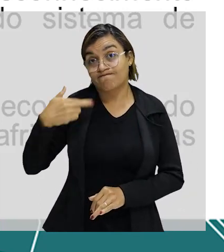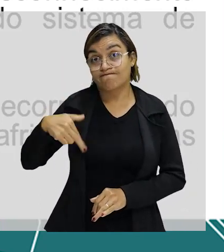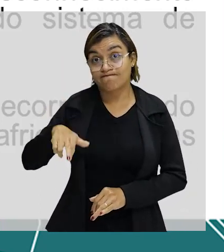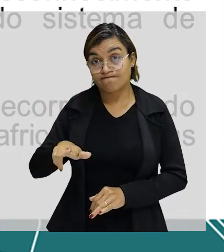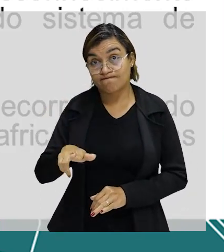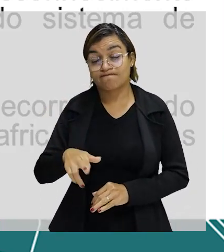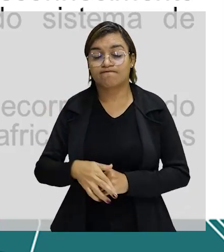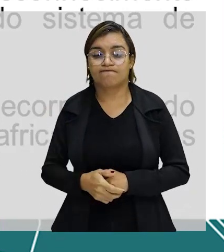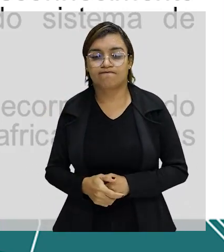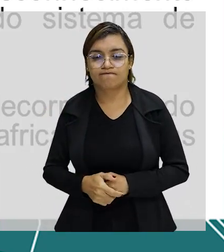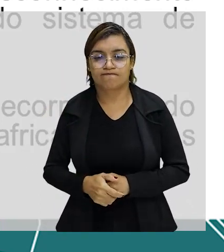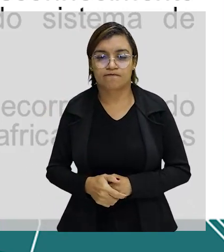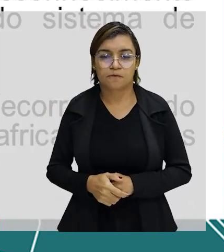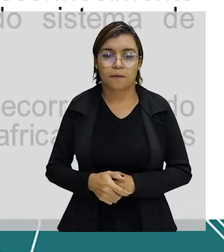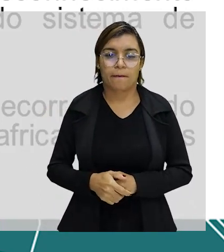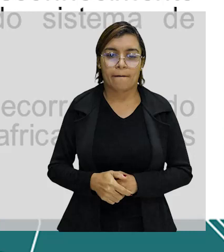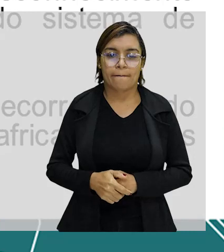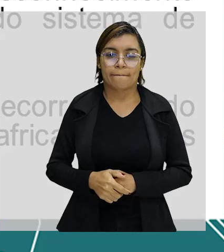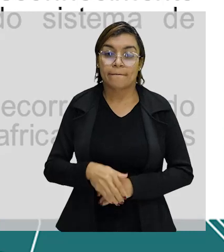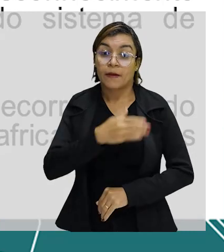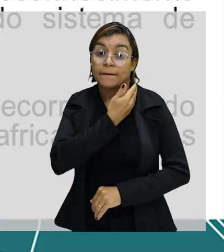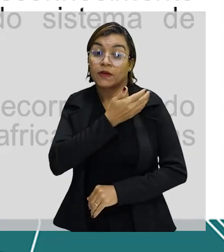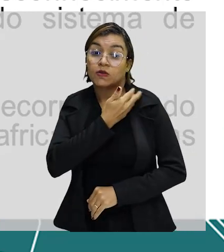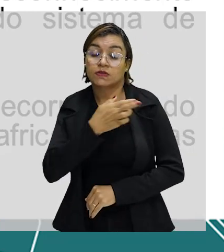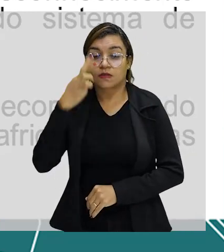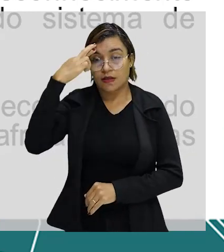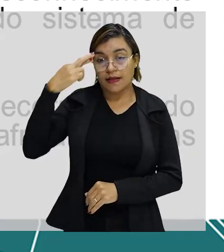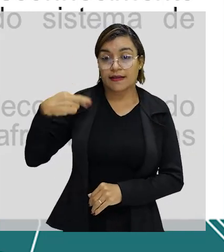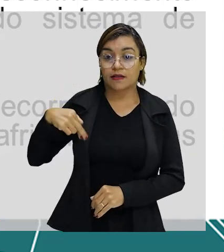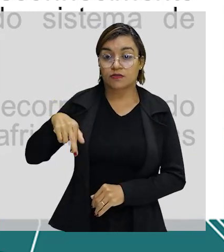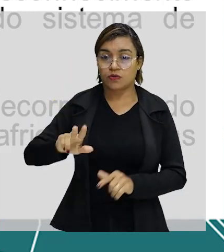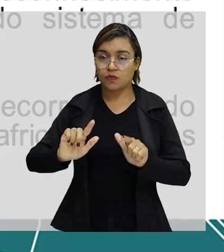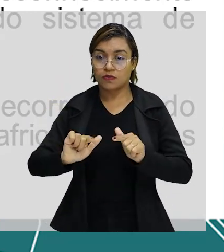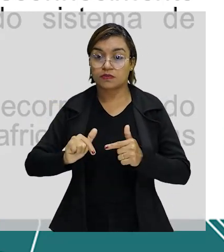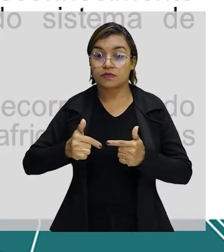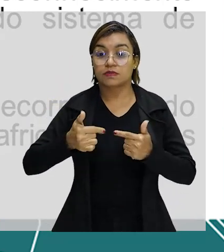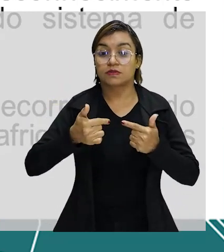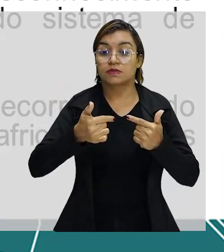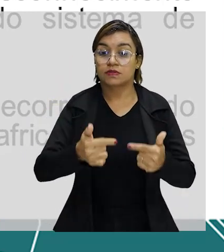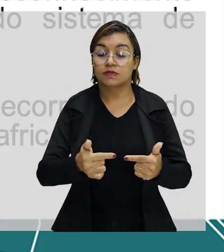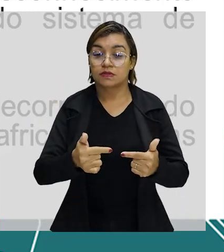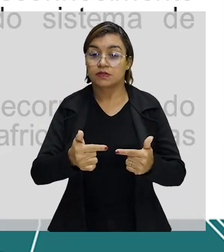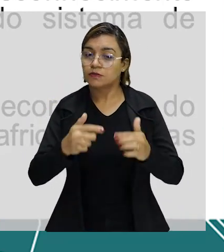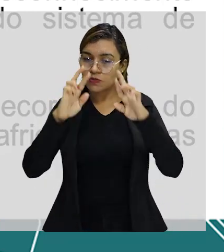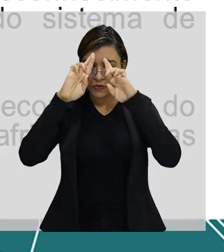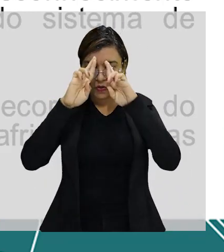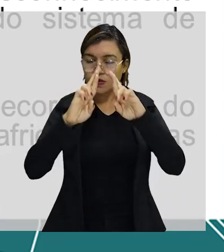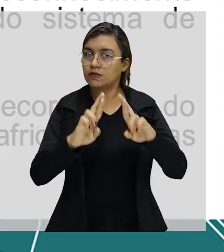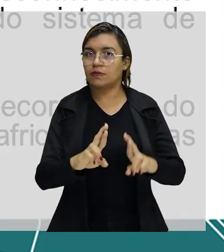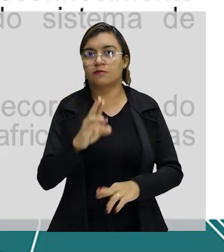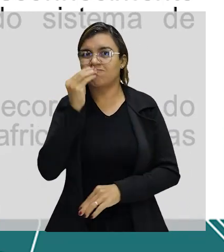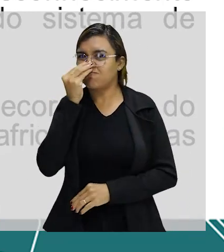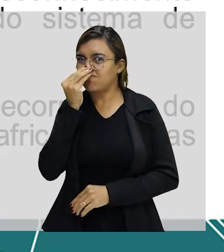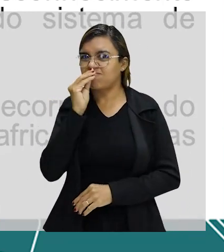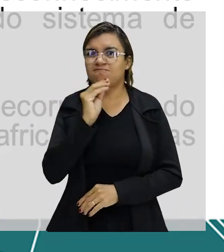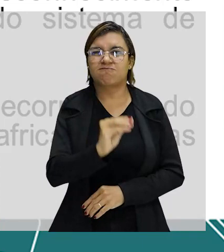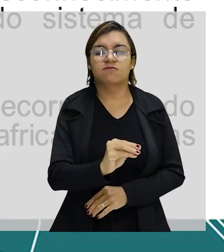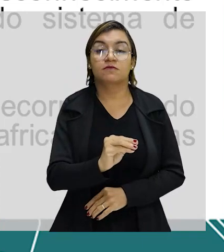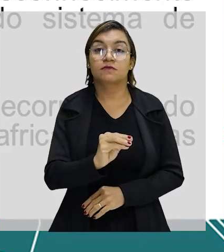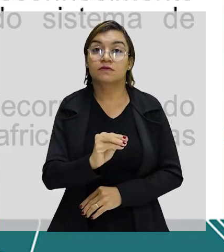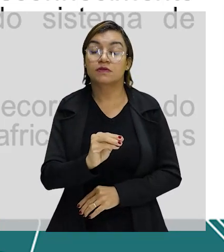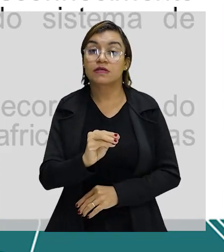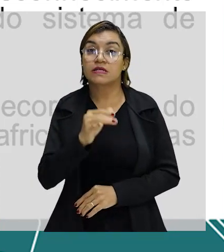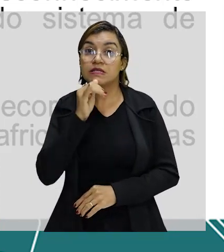só, o preconceito religioso é uma atitude de desrespeito e intolerância em relação